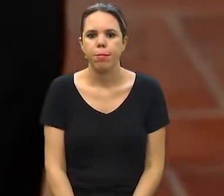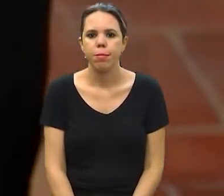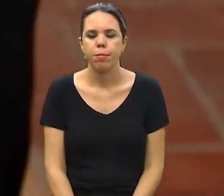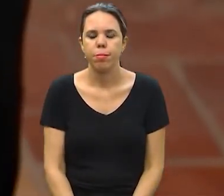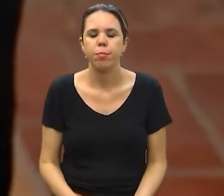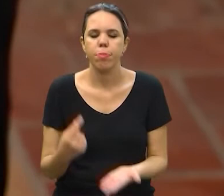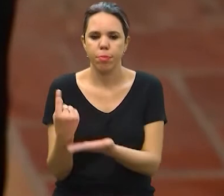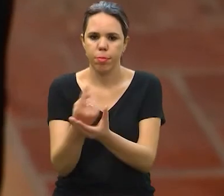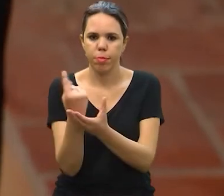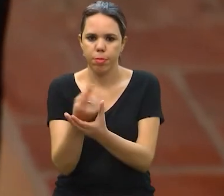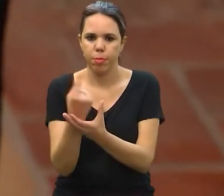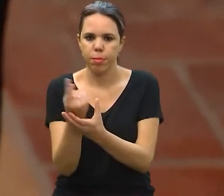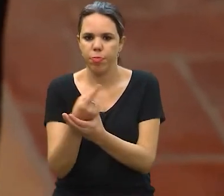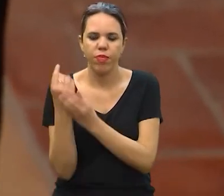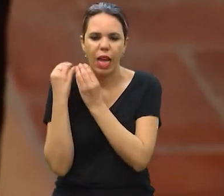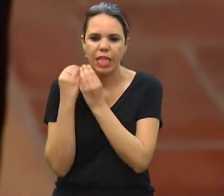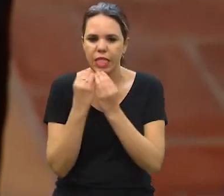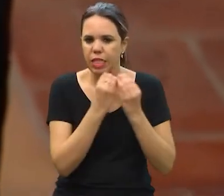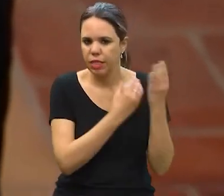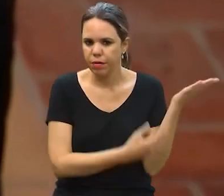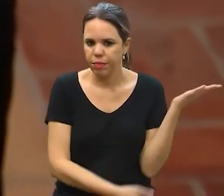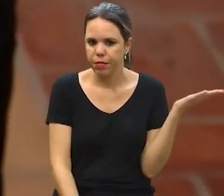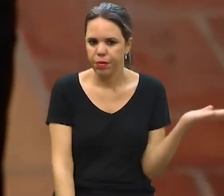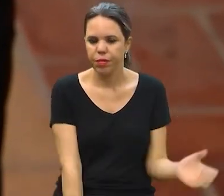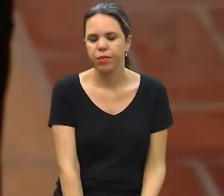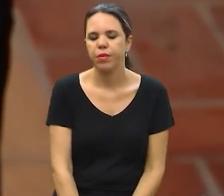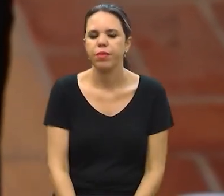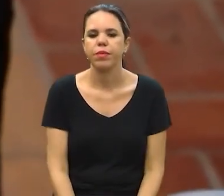No liquidificador, bata o milho,